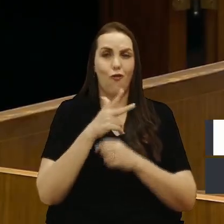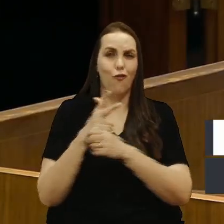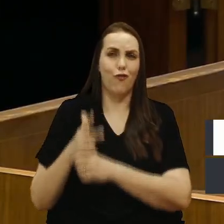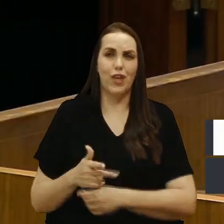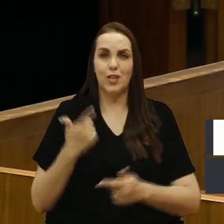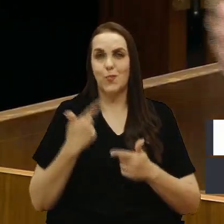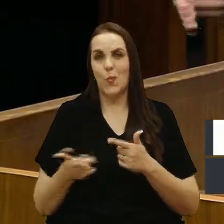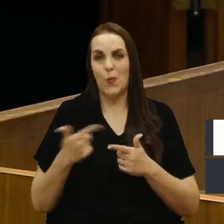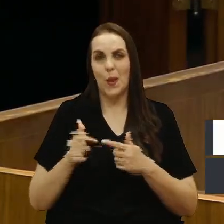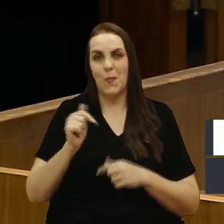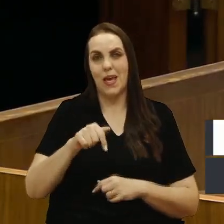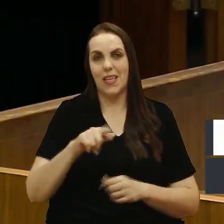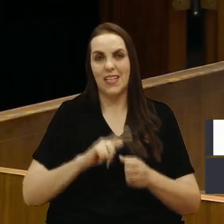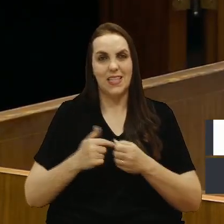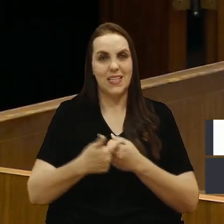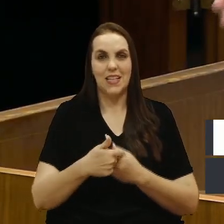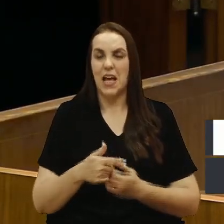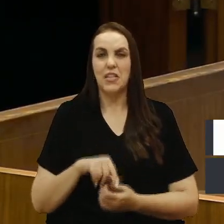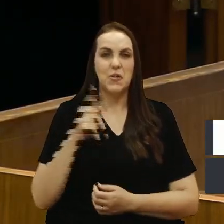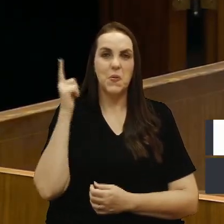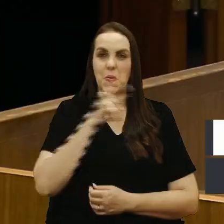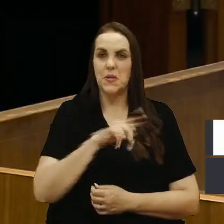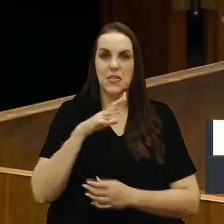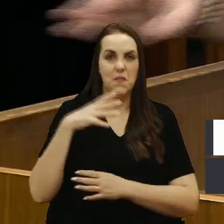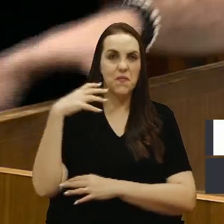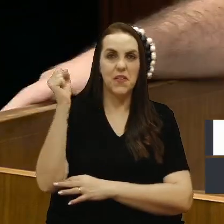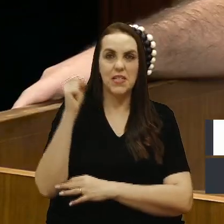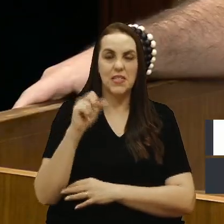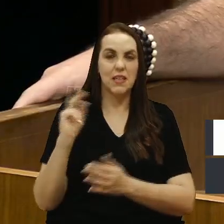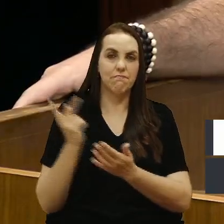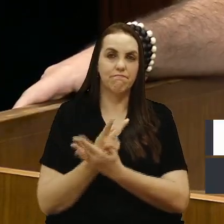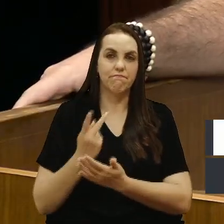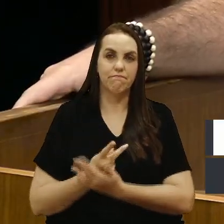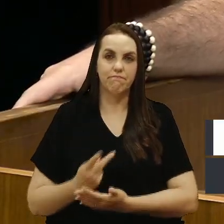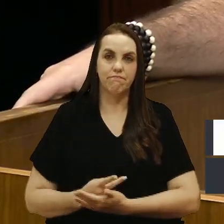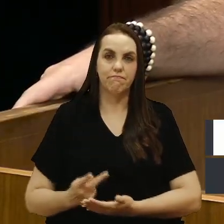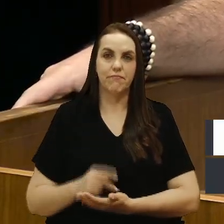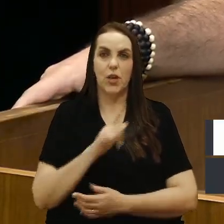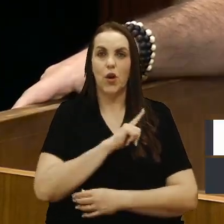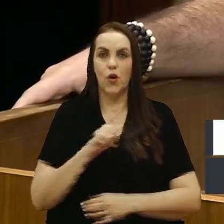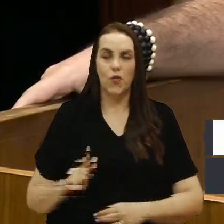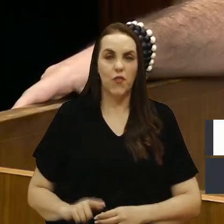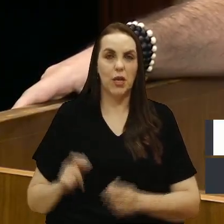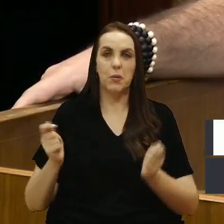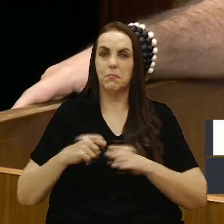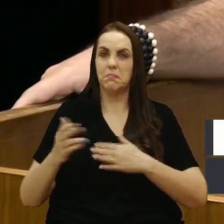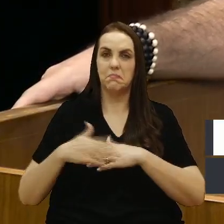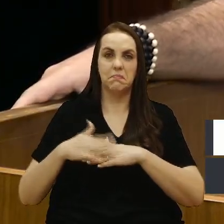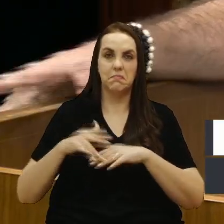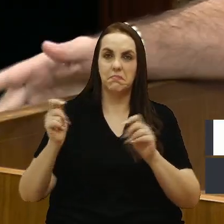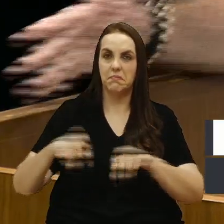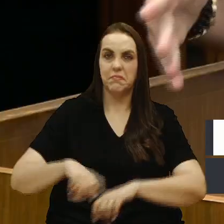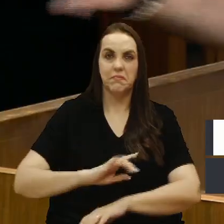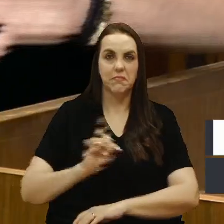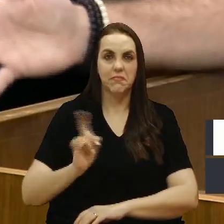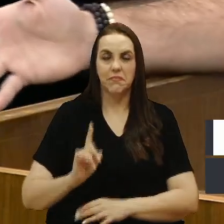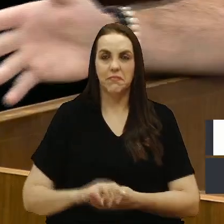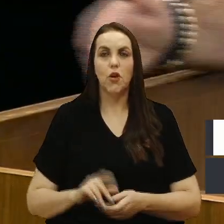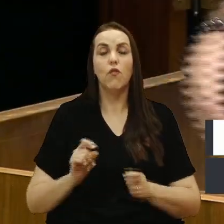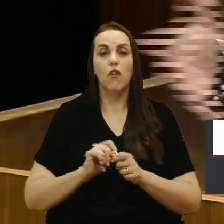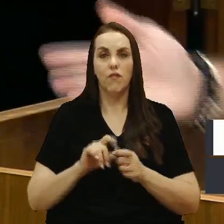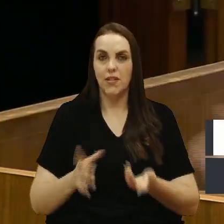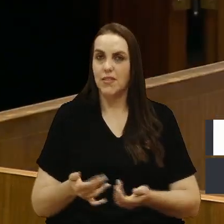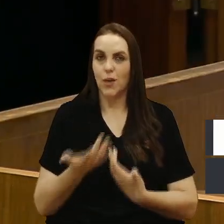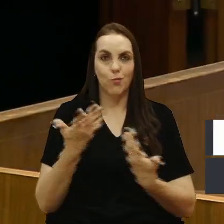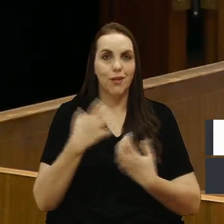problema na cidade. Se eu puder vencer em cima só dos erros desse governo tosco, incompetente, eu vou fazer, porque não tem outro